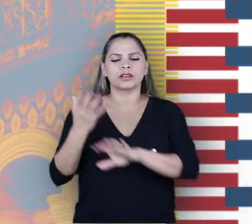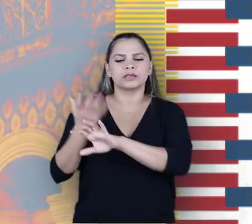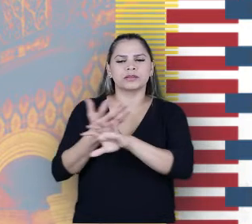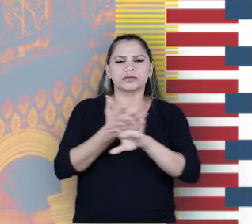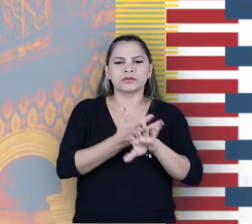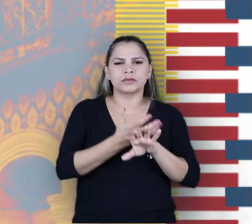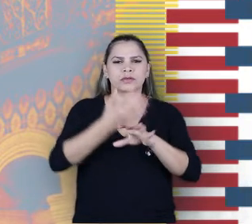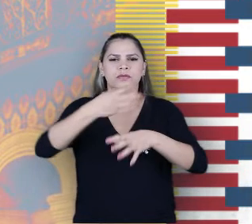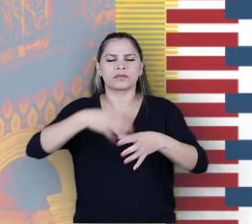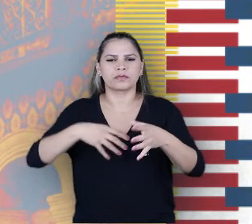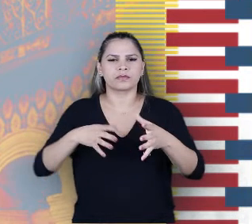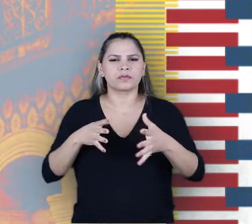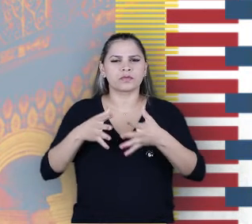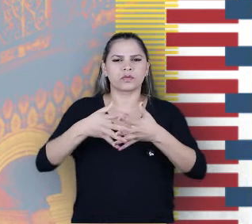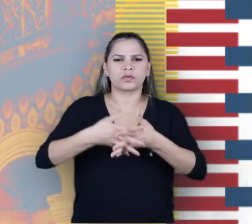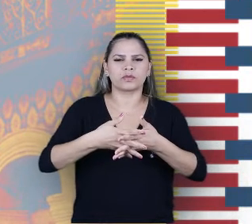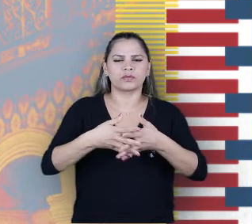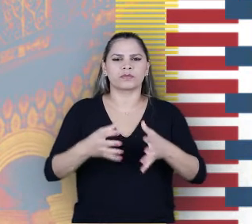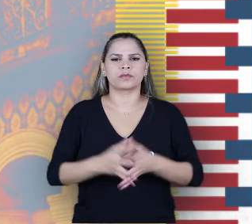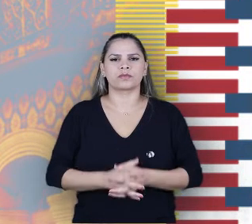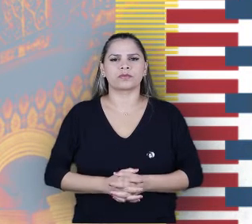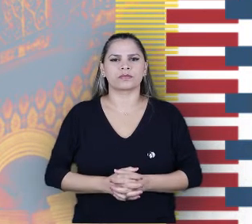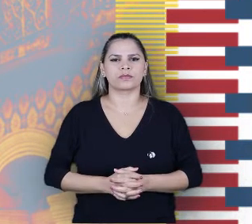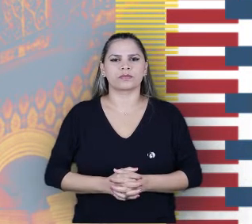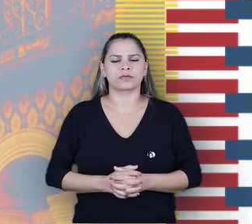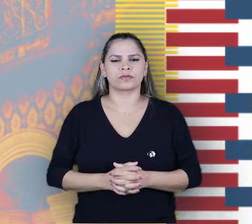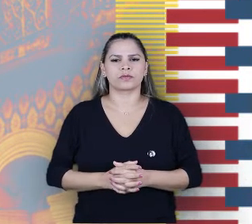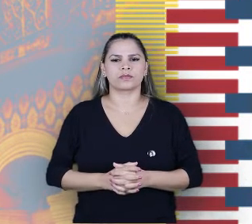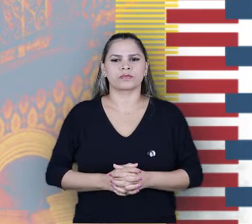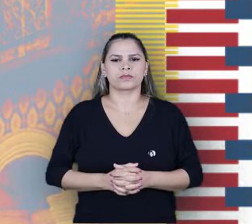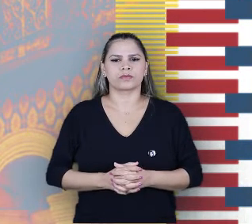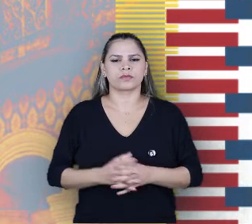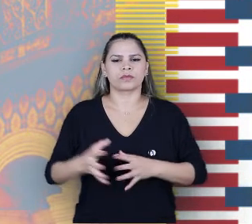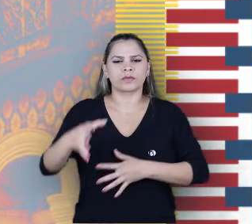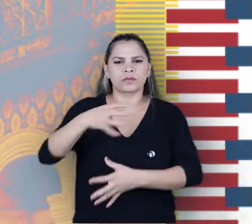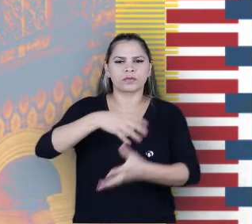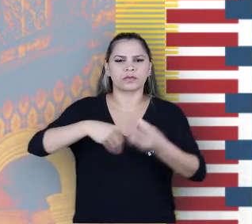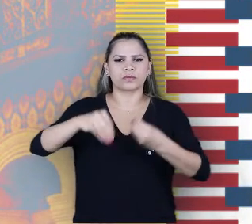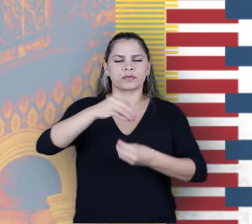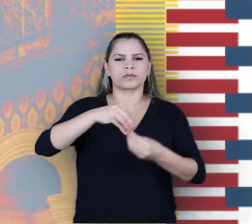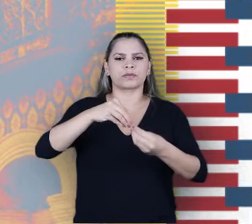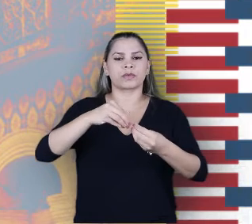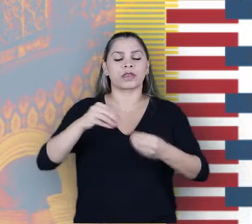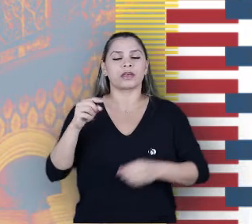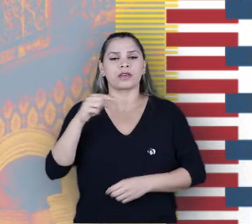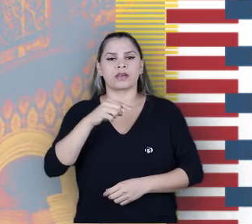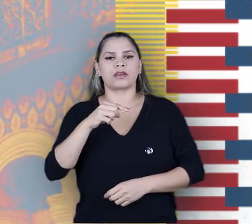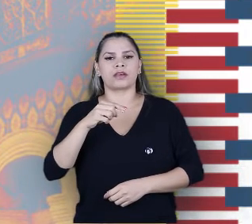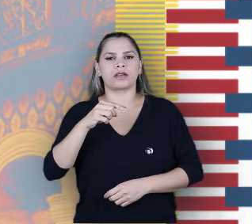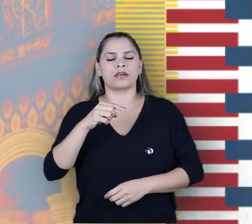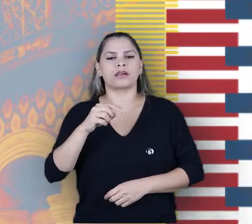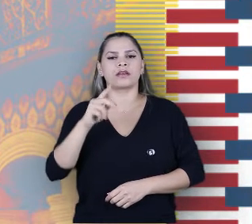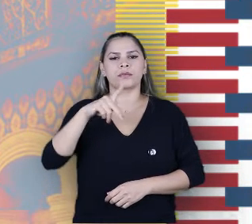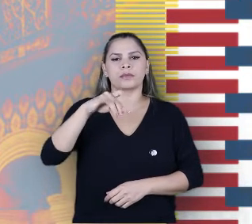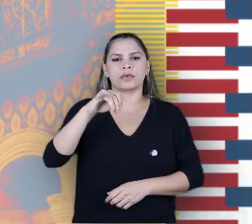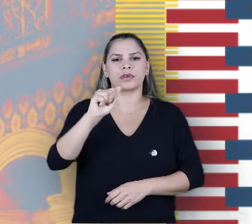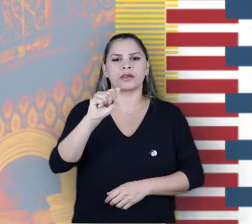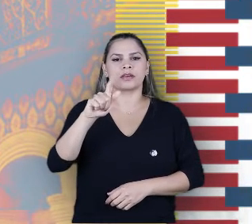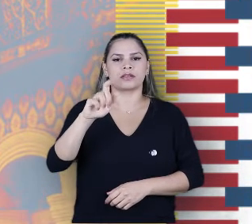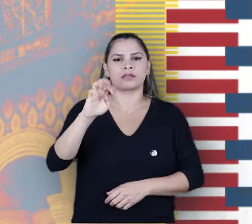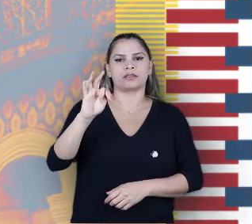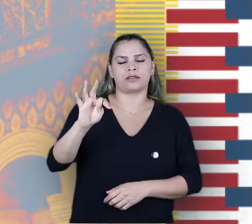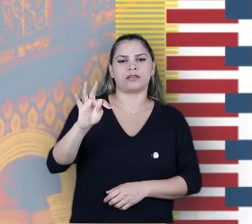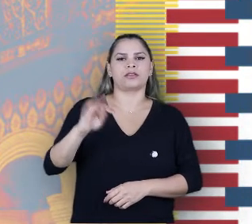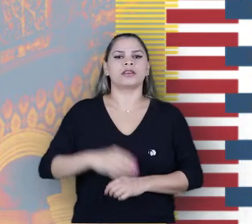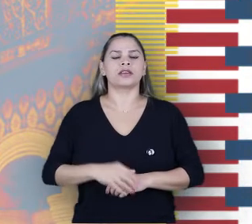formato, os professores podem contextualizar os conteúdos e abordá-los de forma concomitante, né, com o